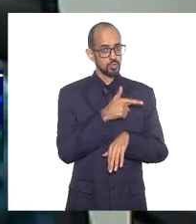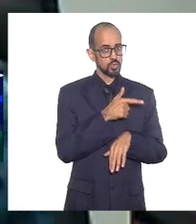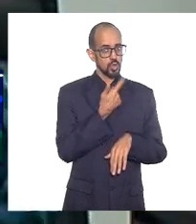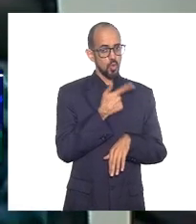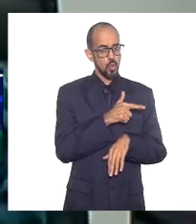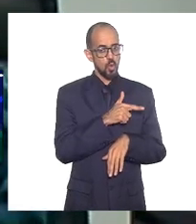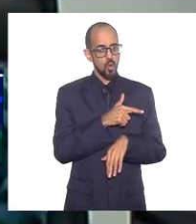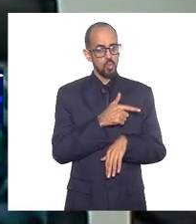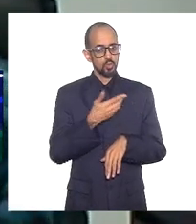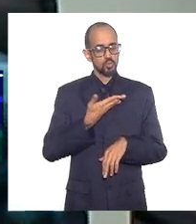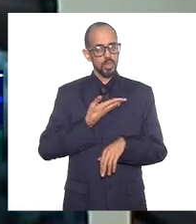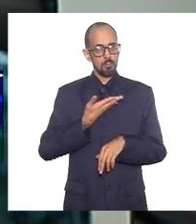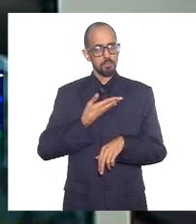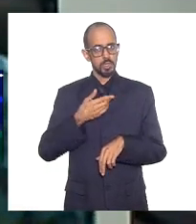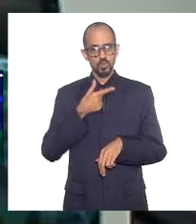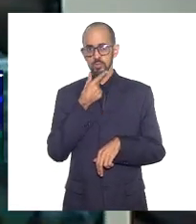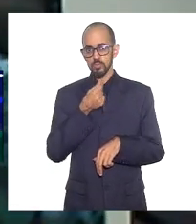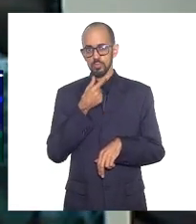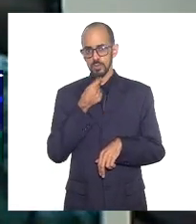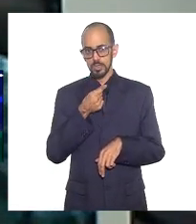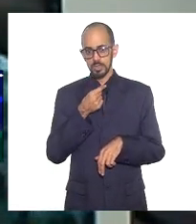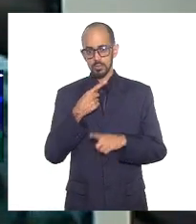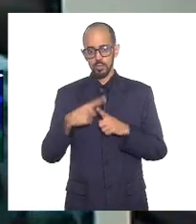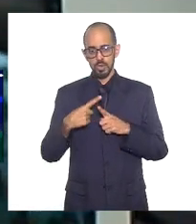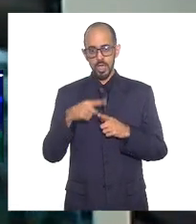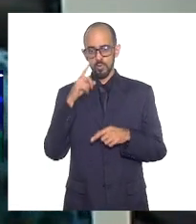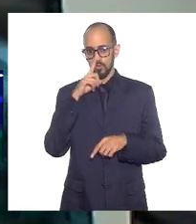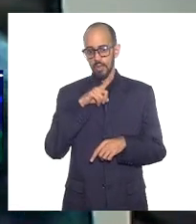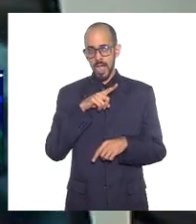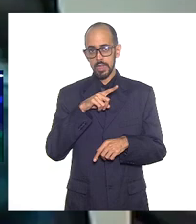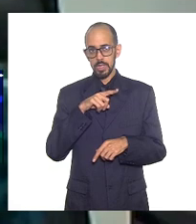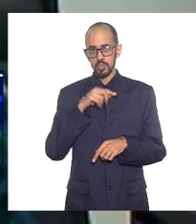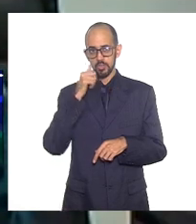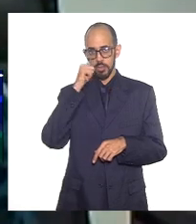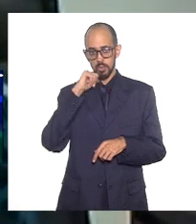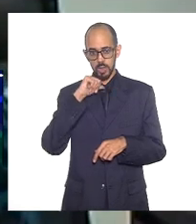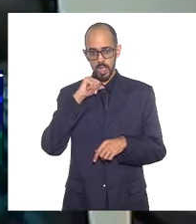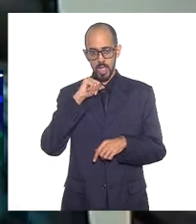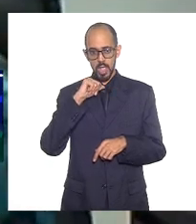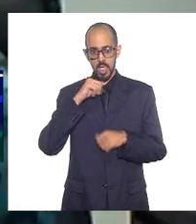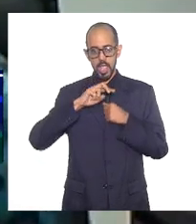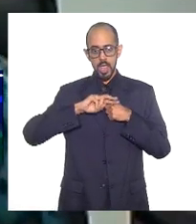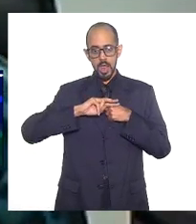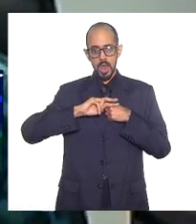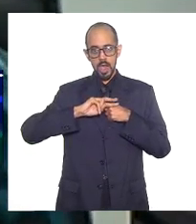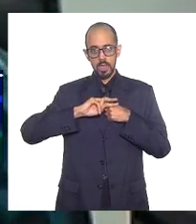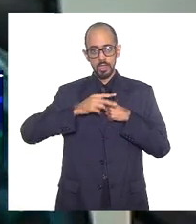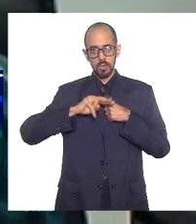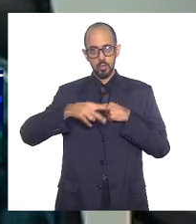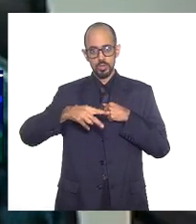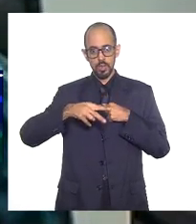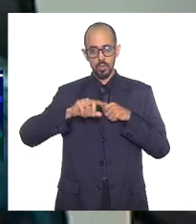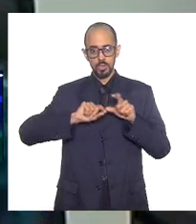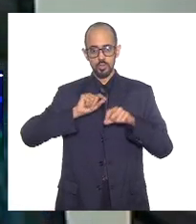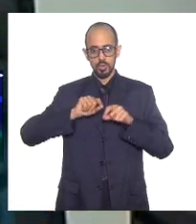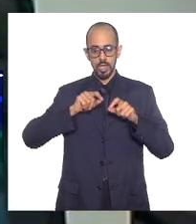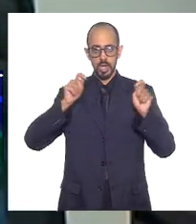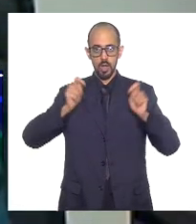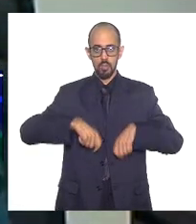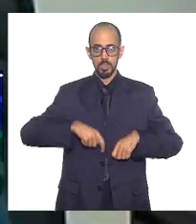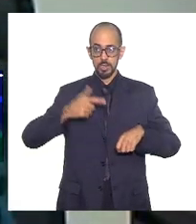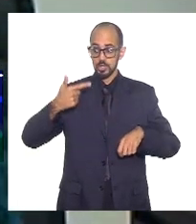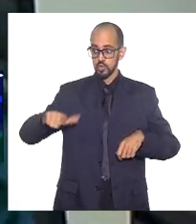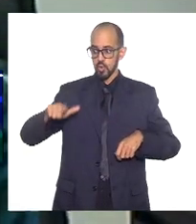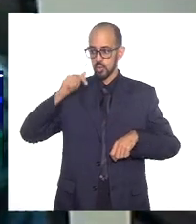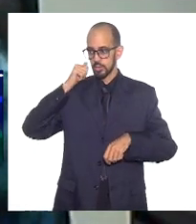sexo masculino. Porque um erro de uma mulher, ele se repercute na análise da competência de outras